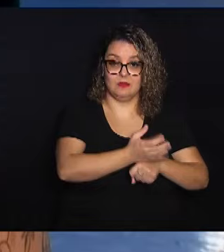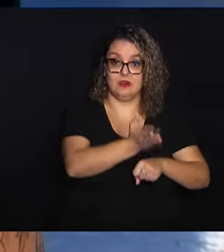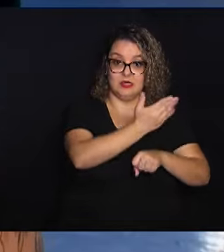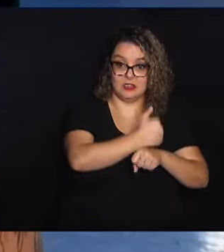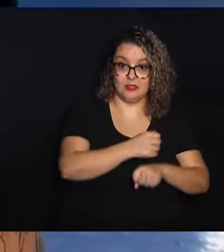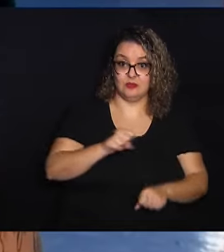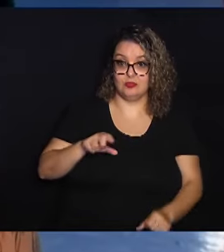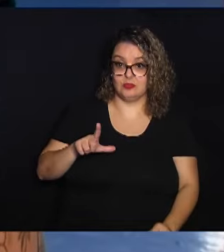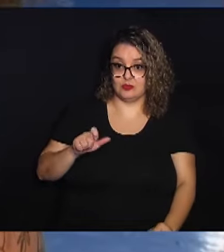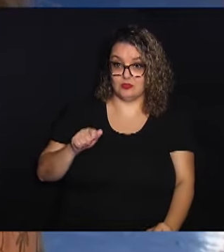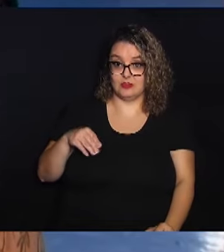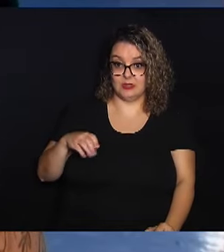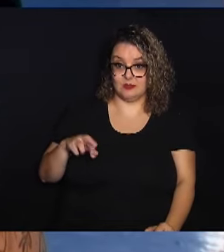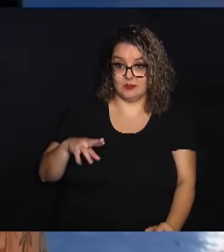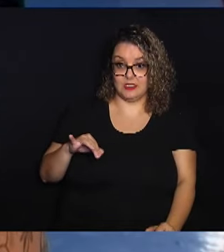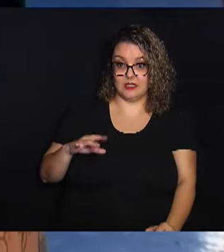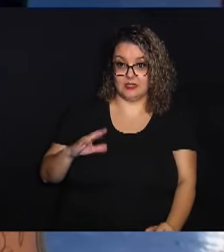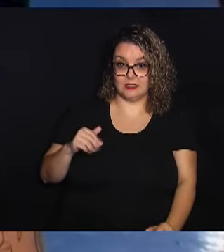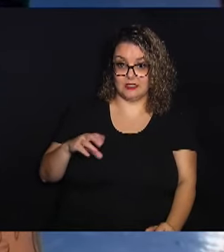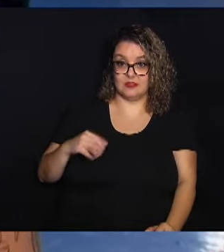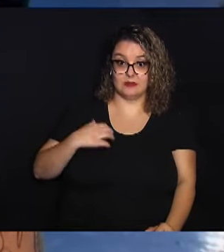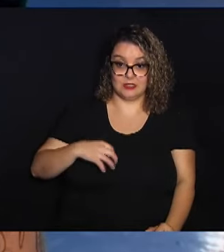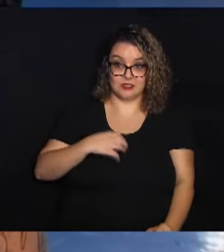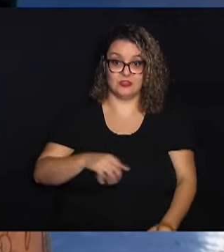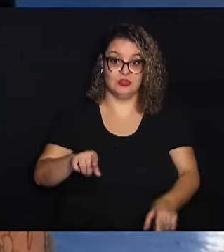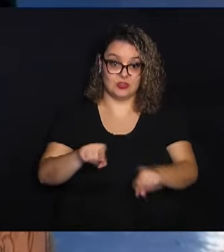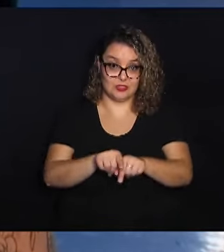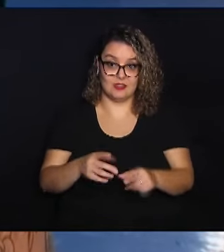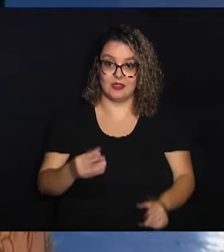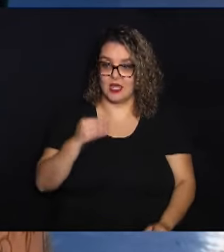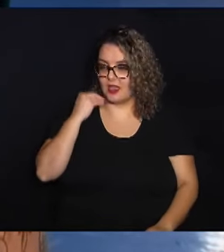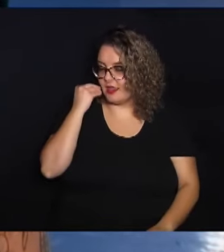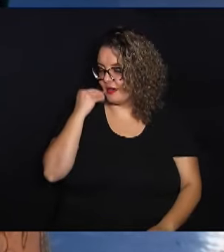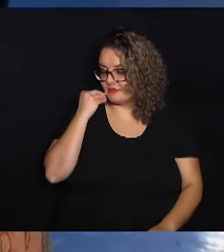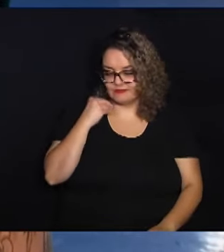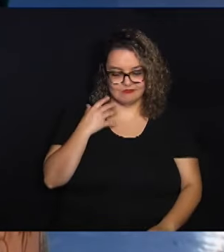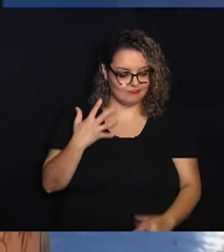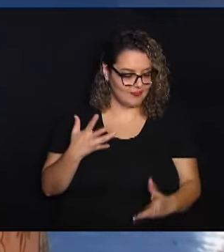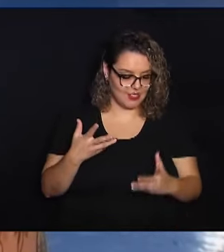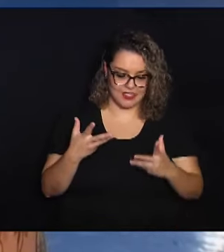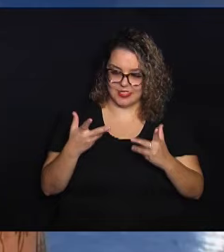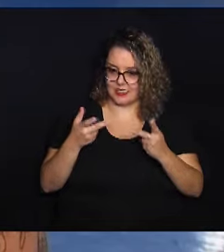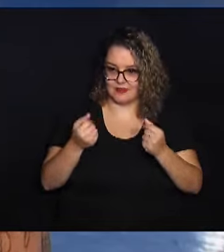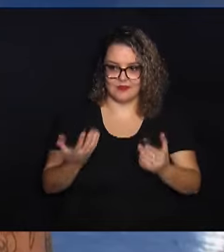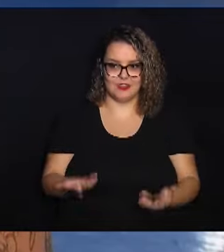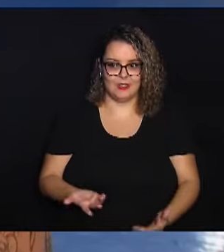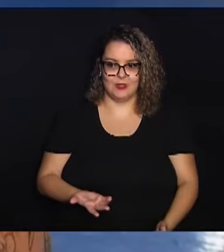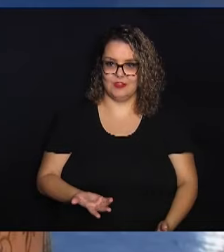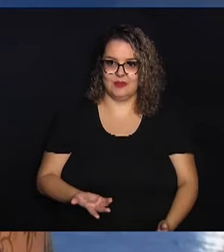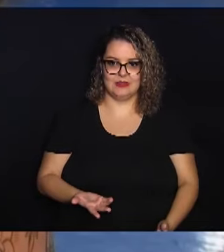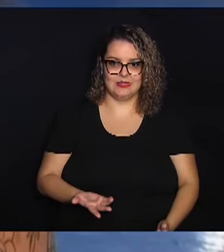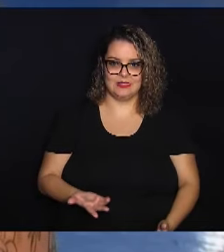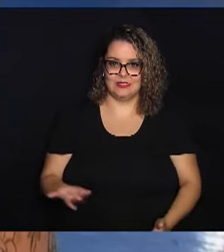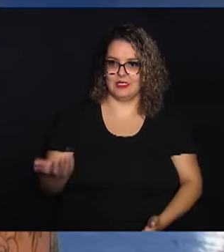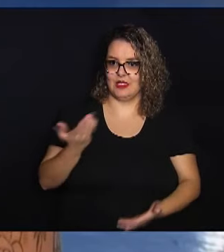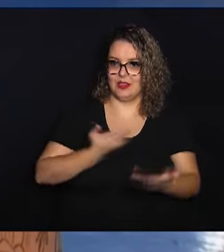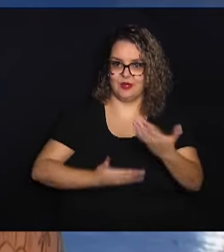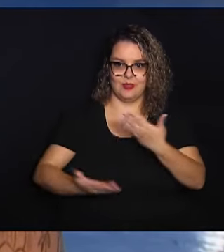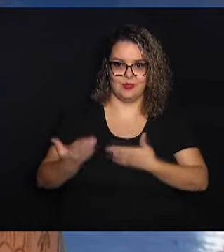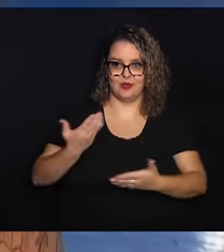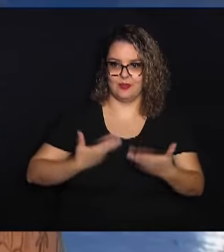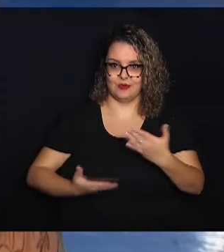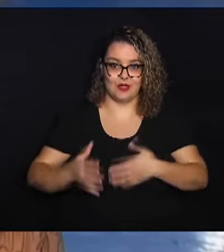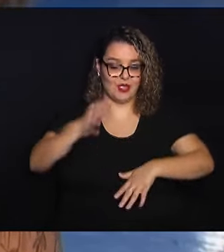sul-americano na na Argentina também é uma experiência ímpar né você e compartilhar e